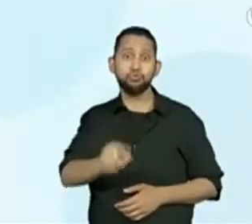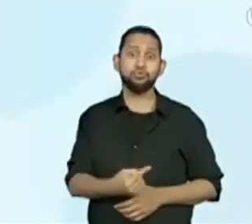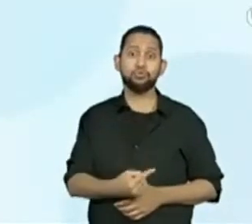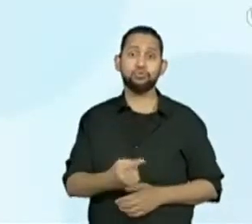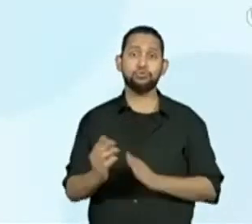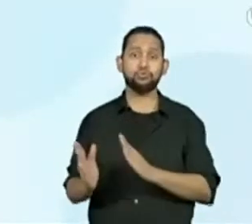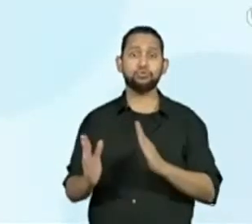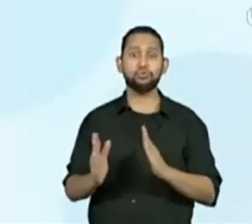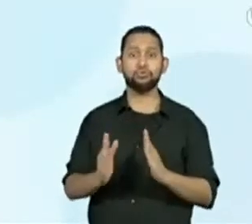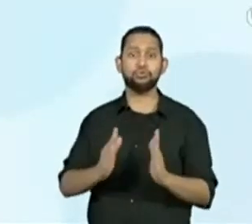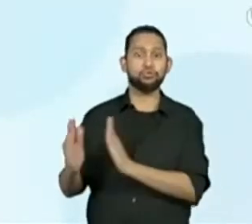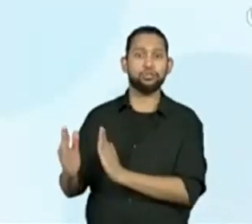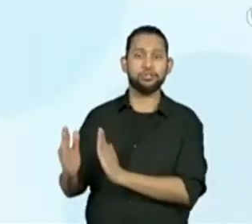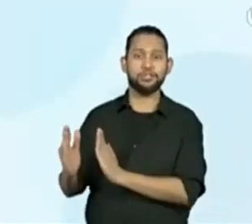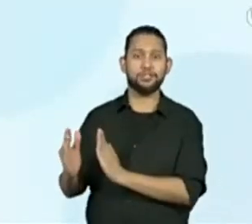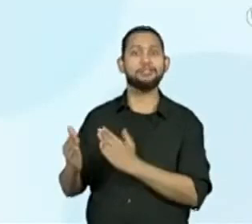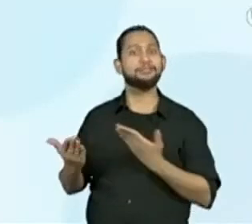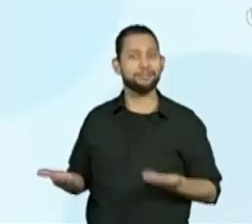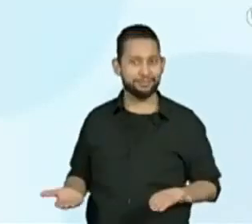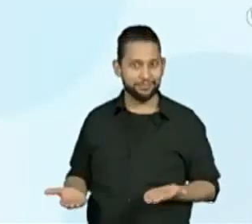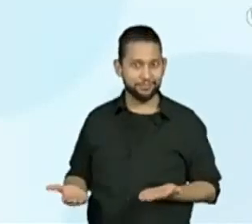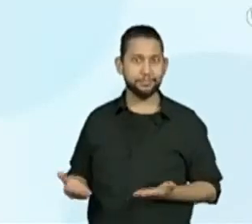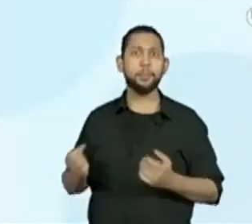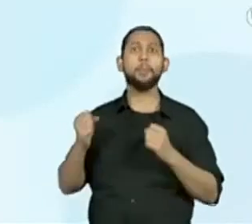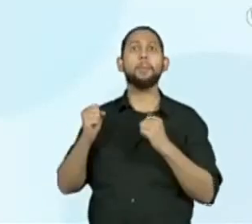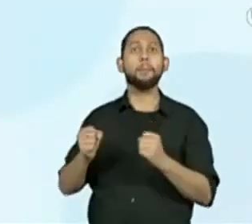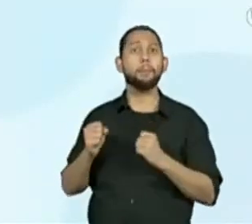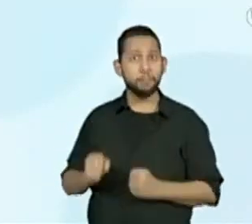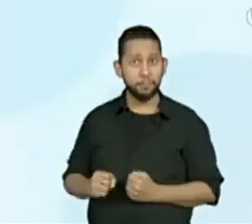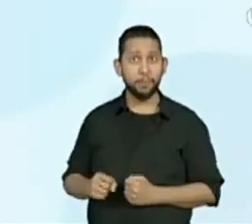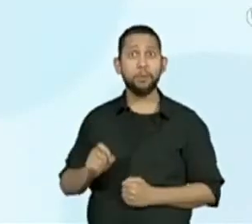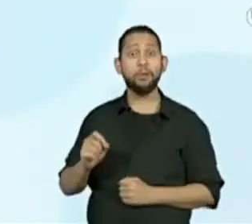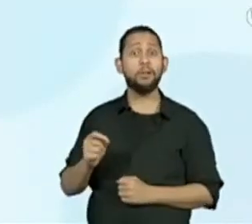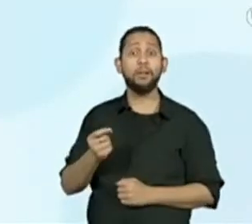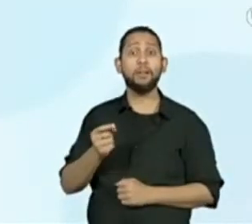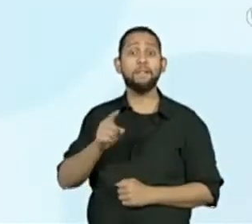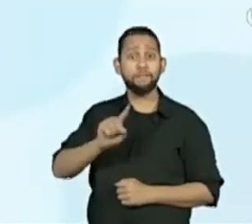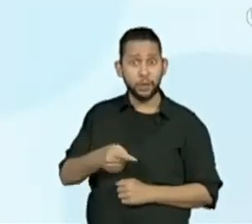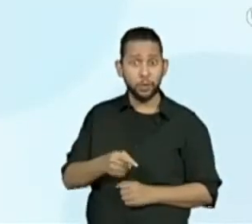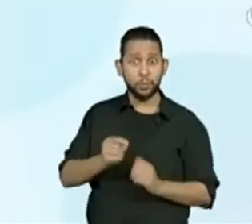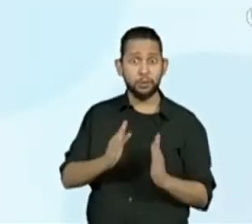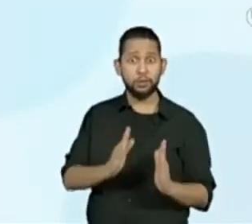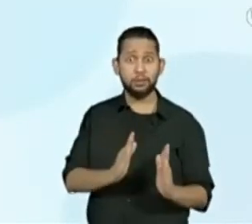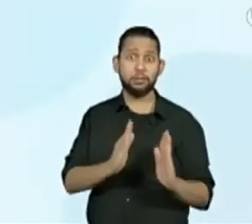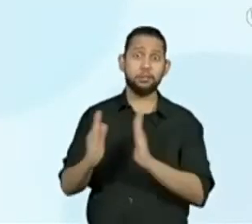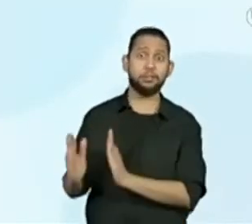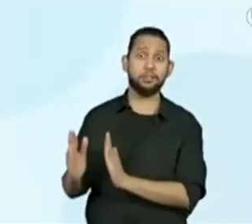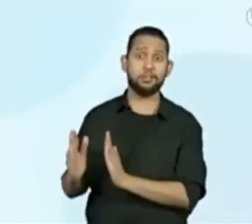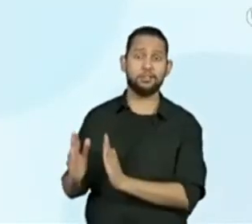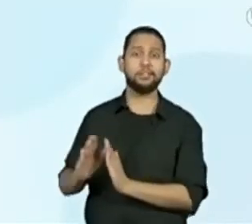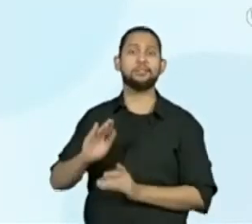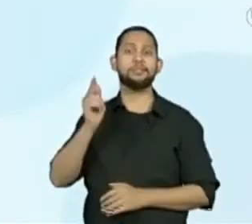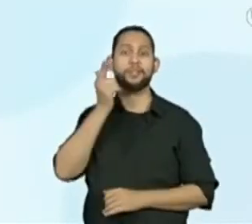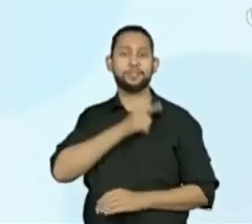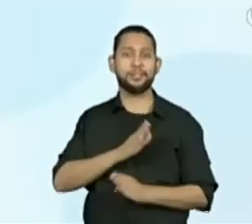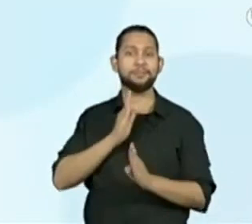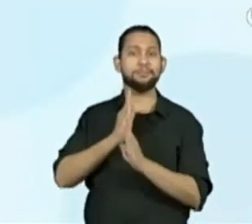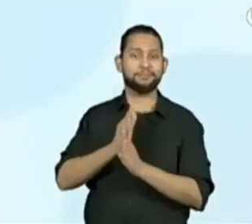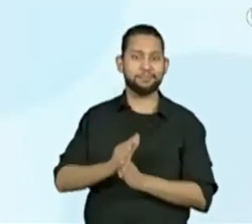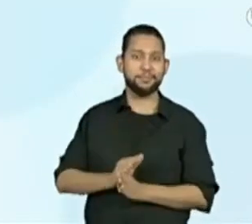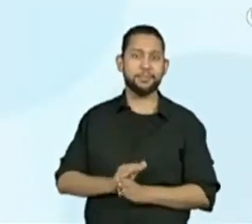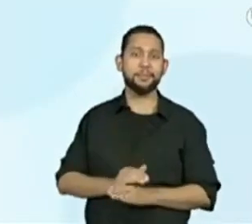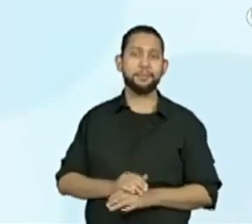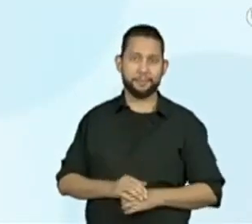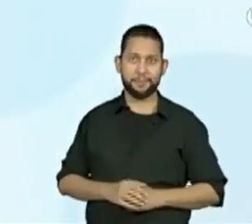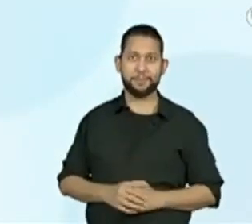gente pega esse preço aqui né e a gente anda com a, para a esquerda a gente